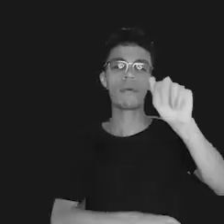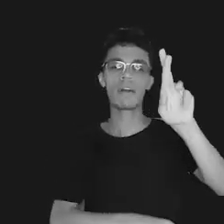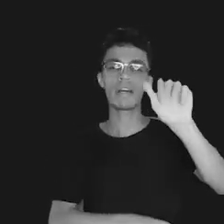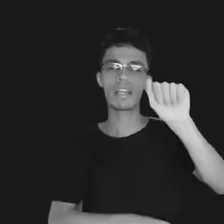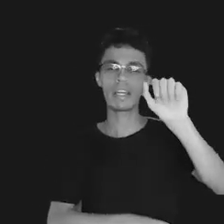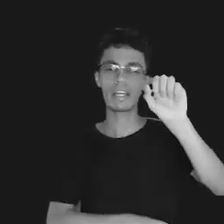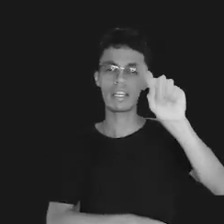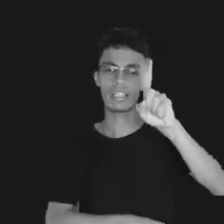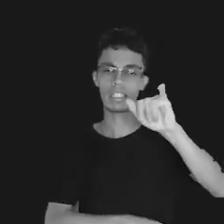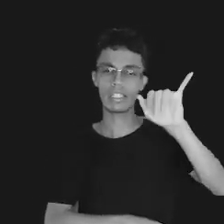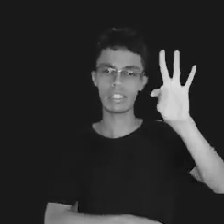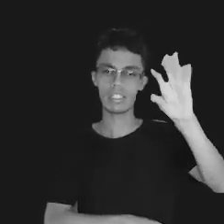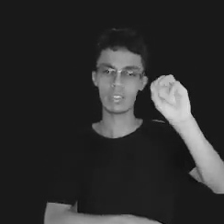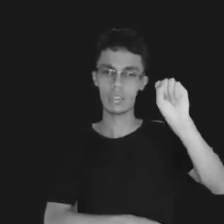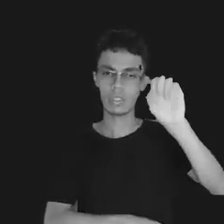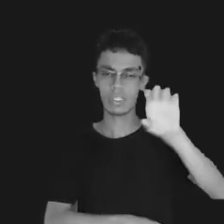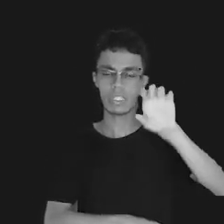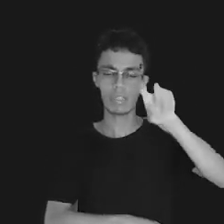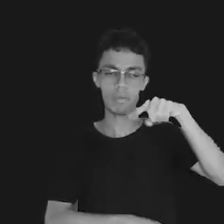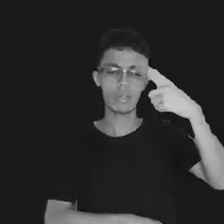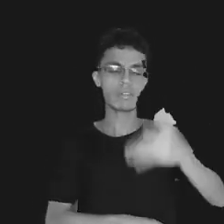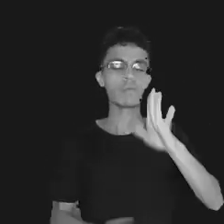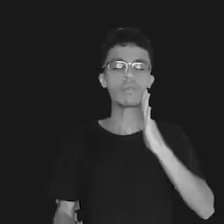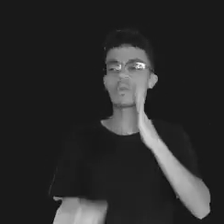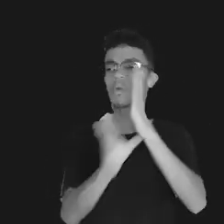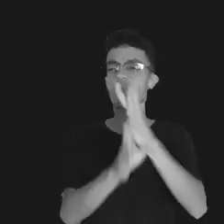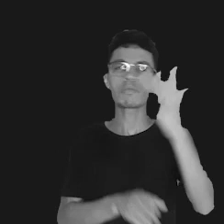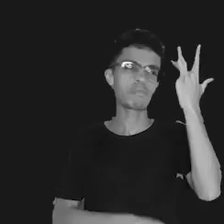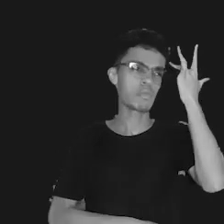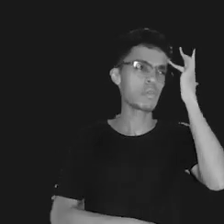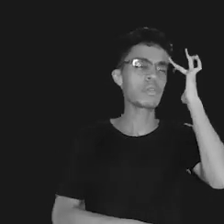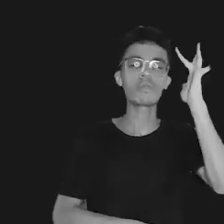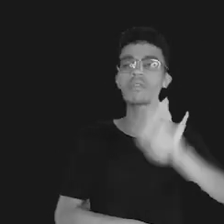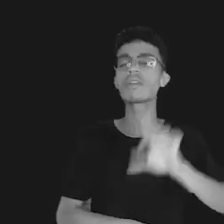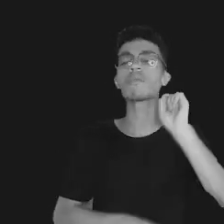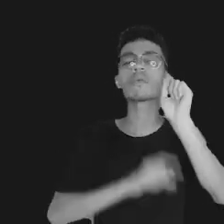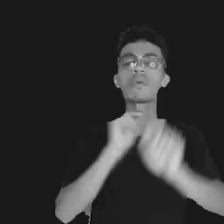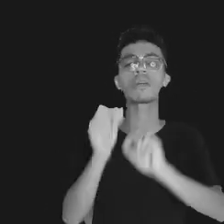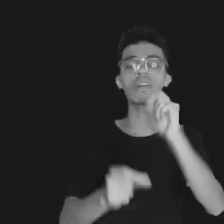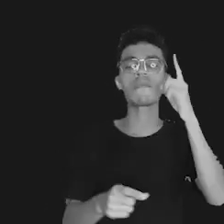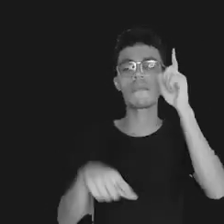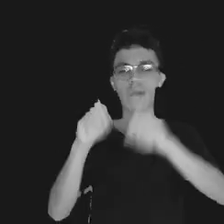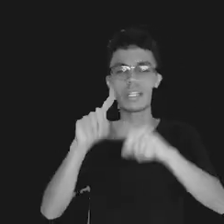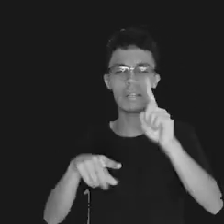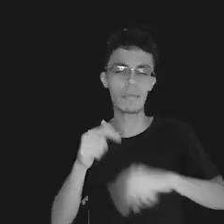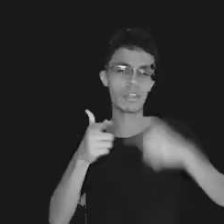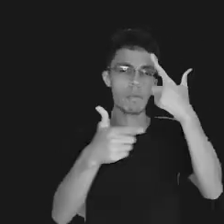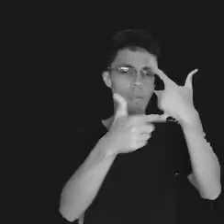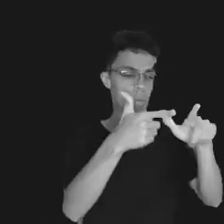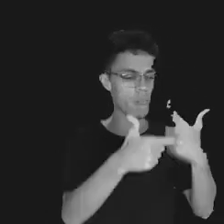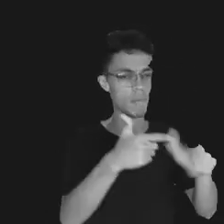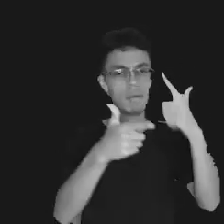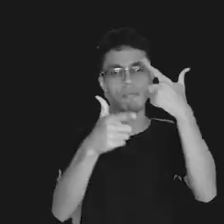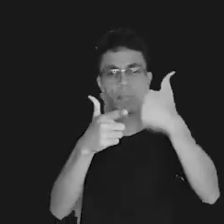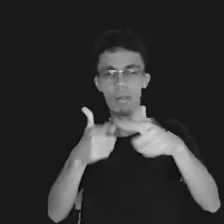Depois, quem sabe o que se descobriria na matéria? Quem sabe o quê? Problemático.